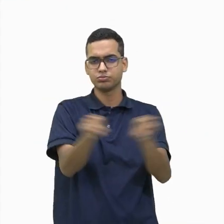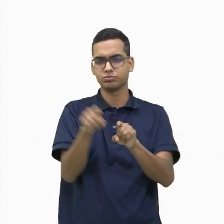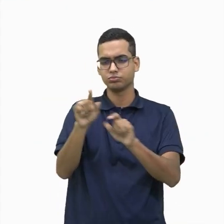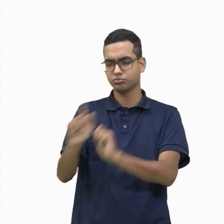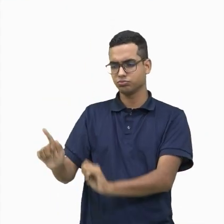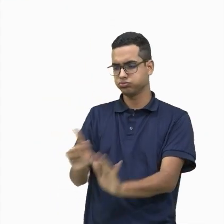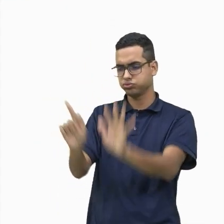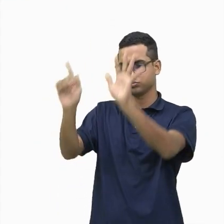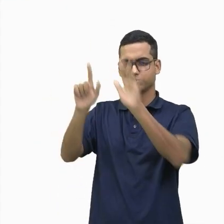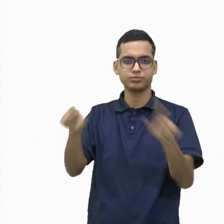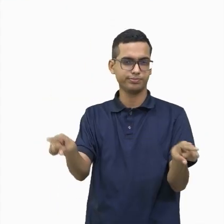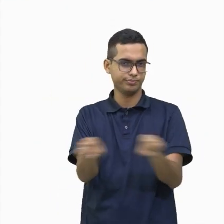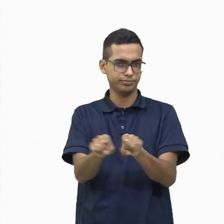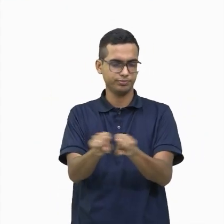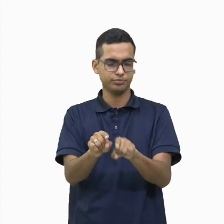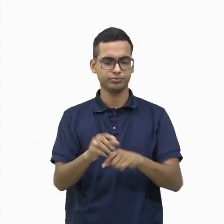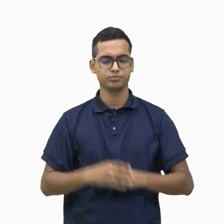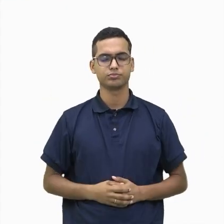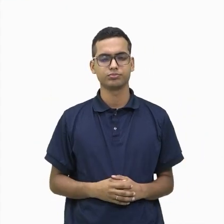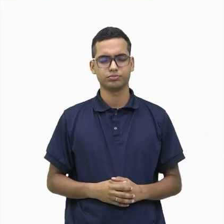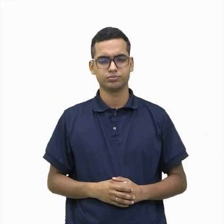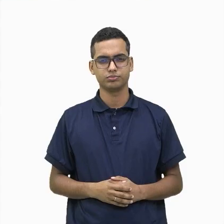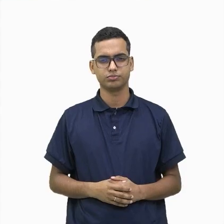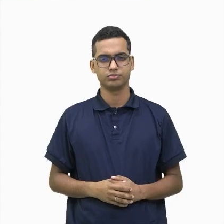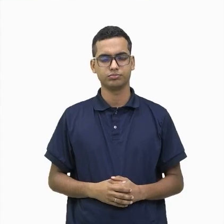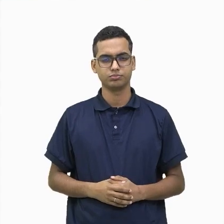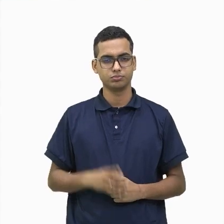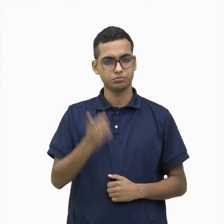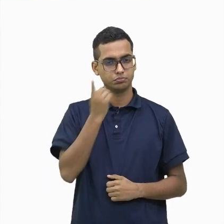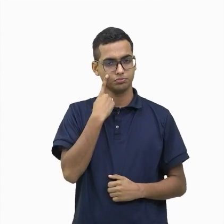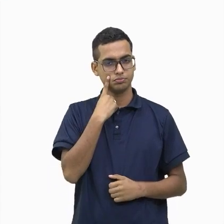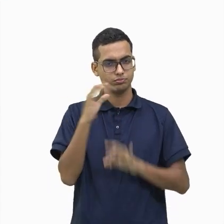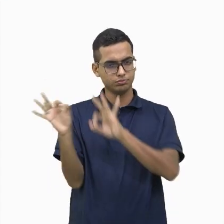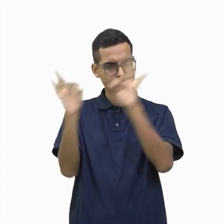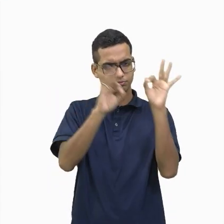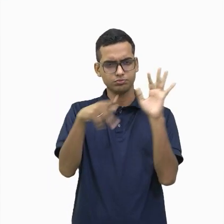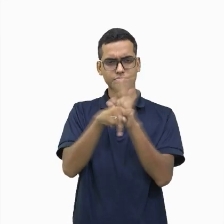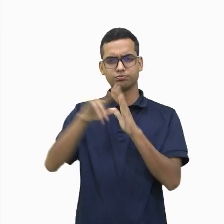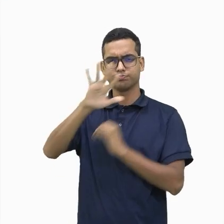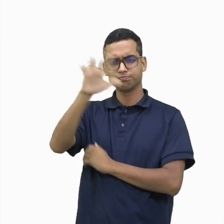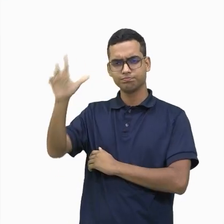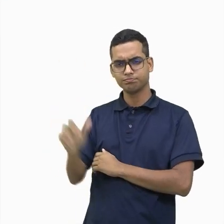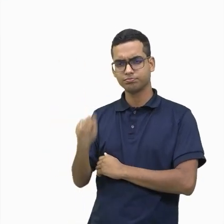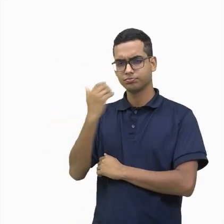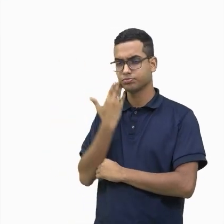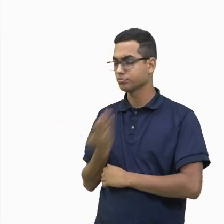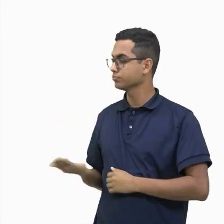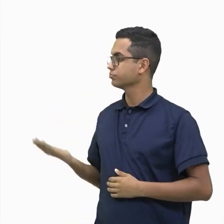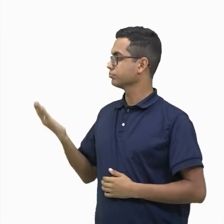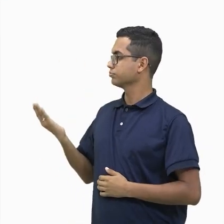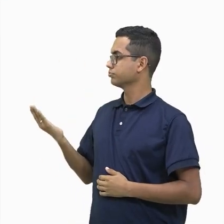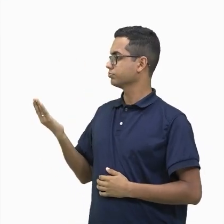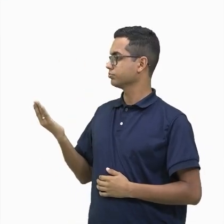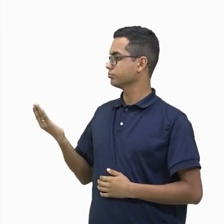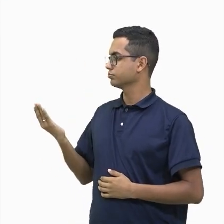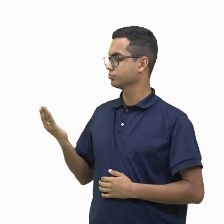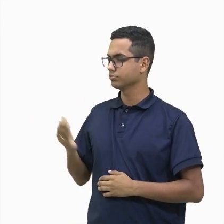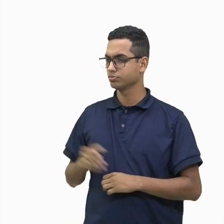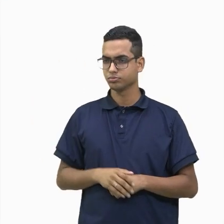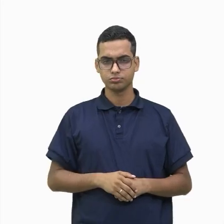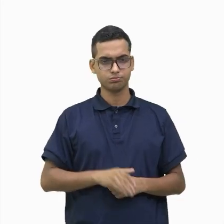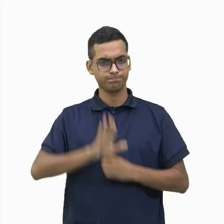gás natural. Então, olha só, nós iremos observar agora um mapa que mostra pra gente, né, todas essas partes